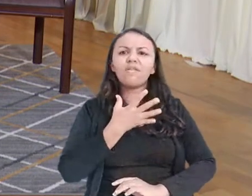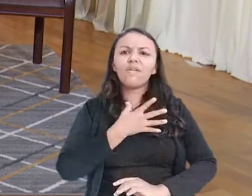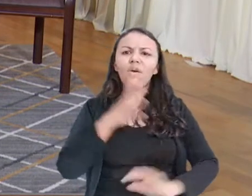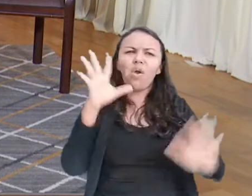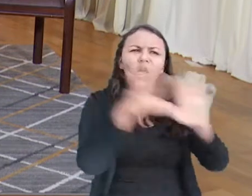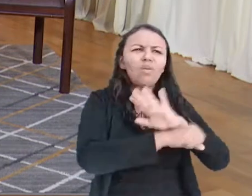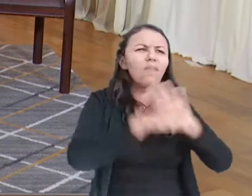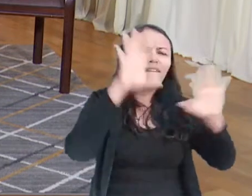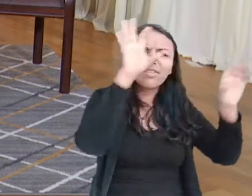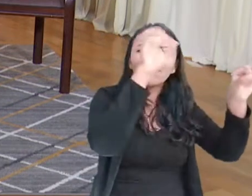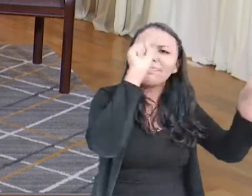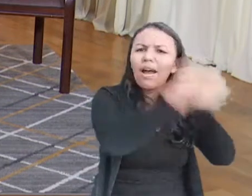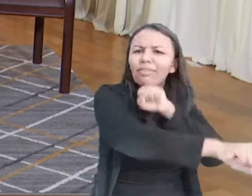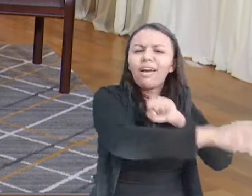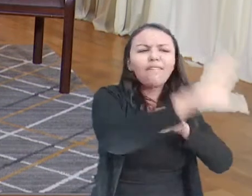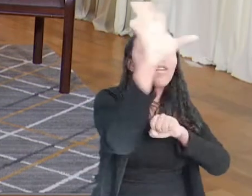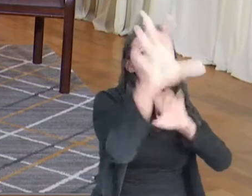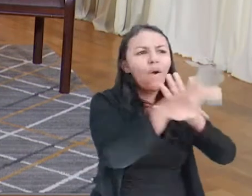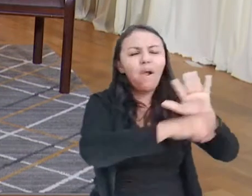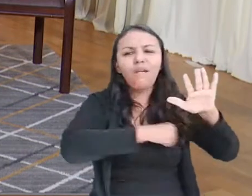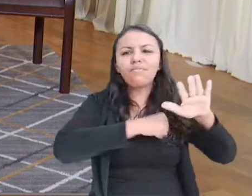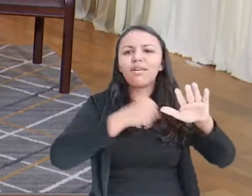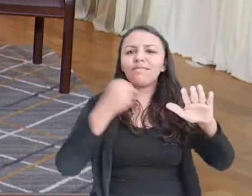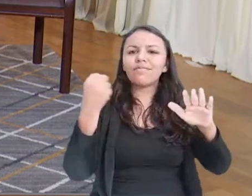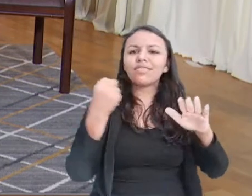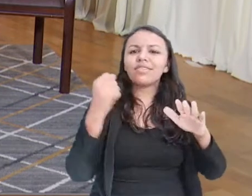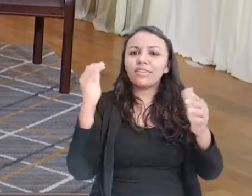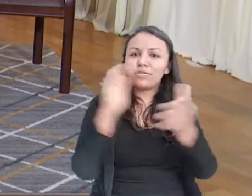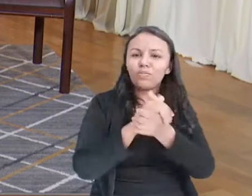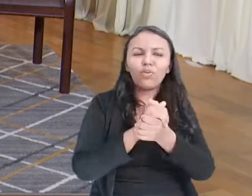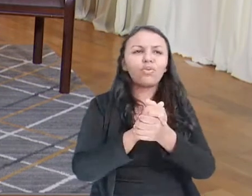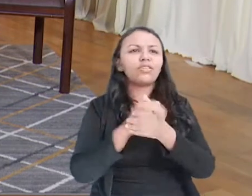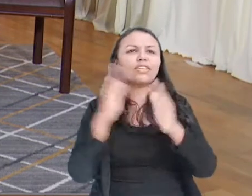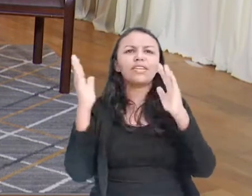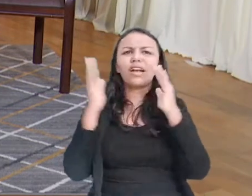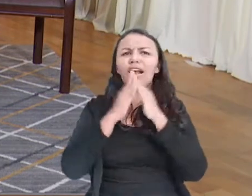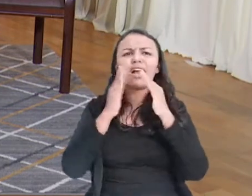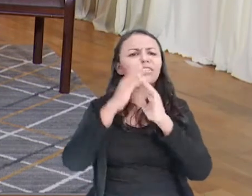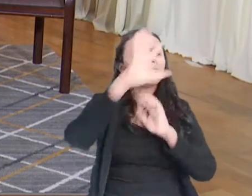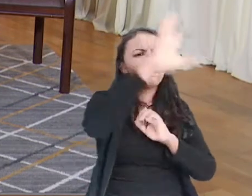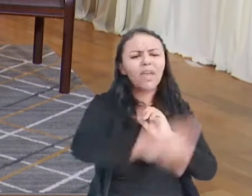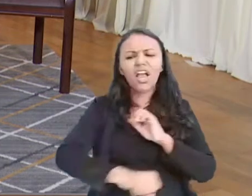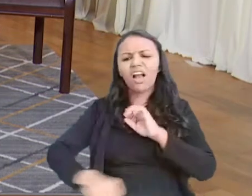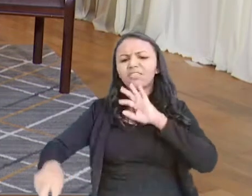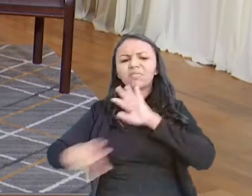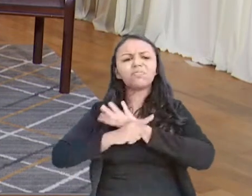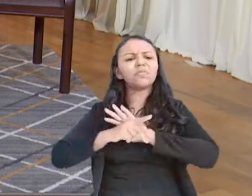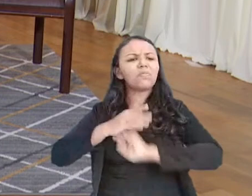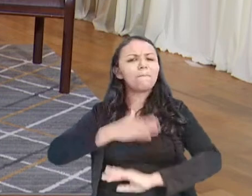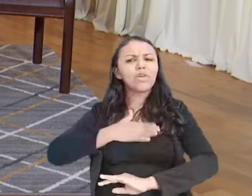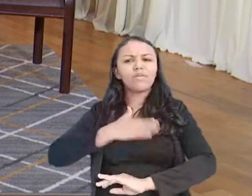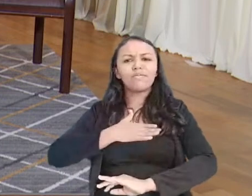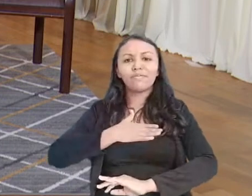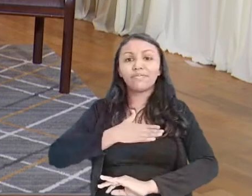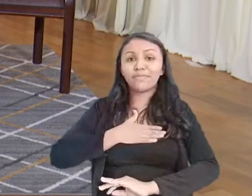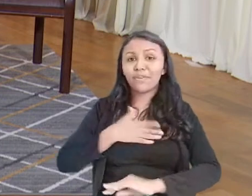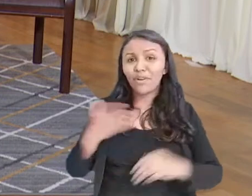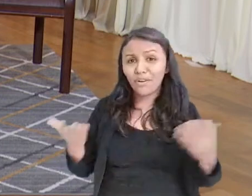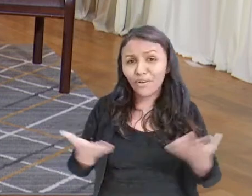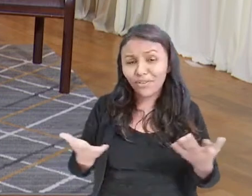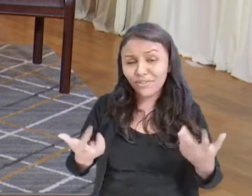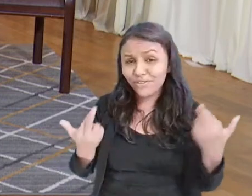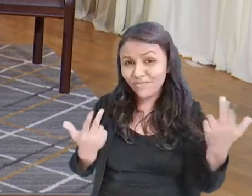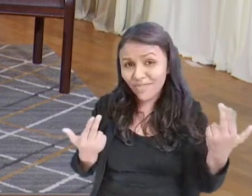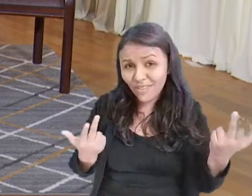a casa, os seus bens, e se apropriava daquilo como se fosse seu. E hoje não acontece a mesma coisa? Hoje